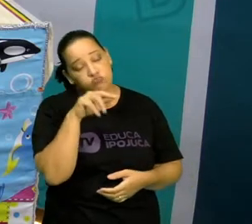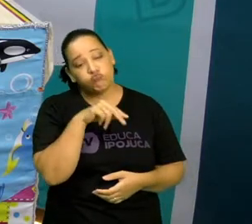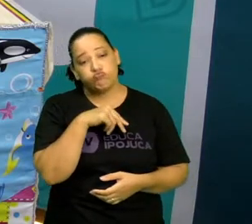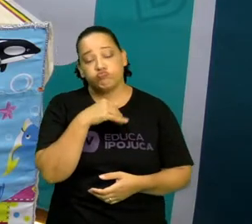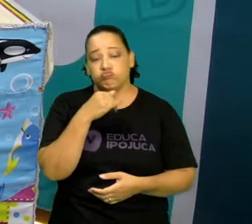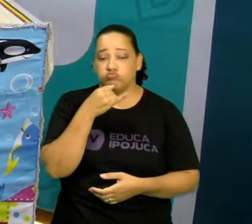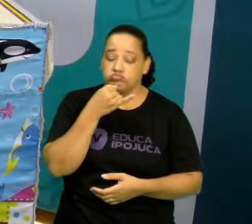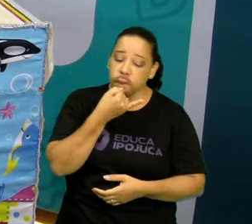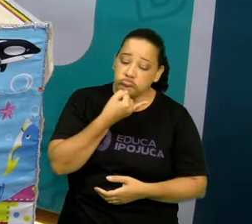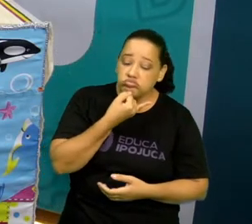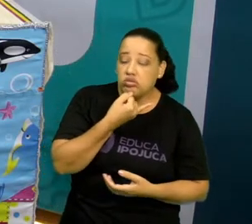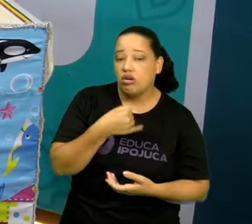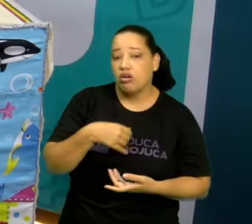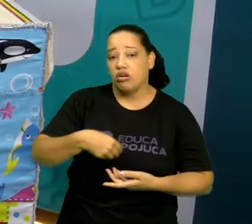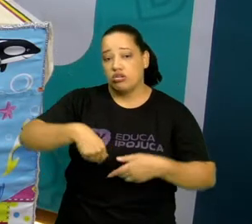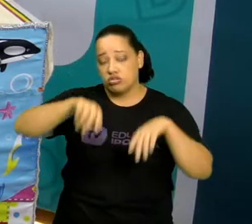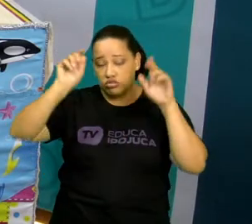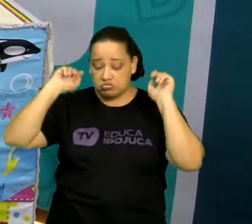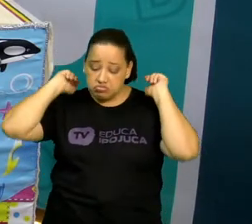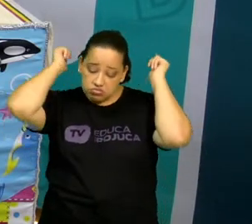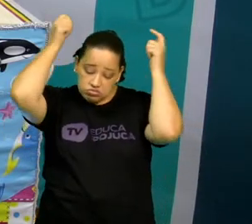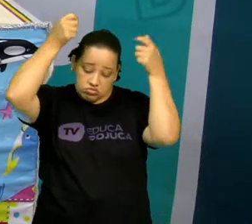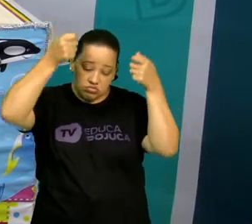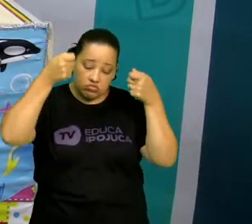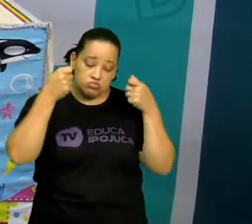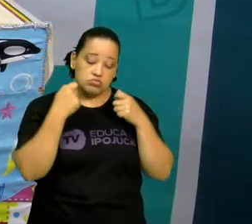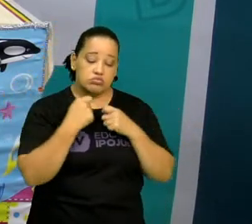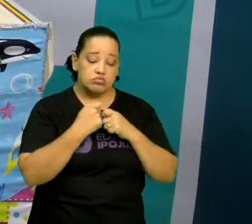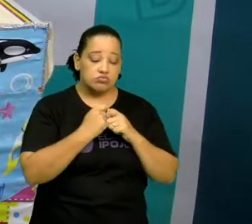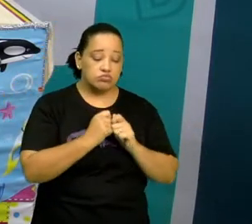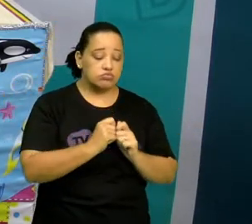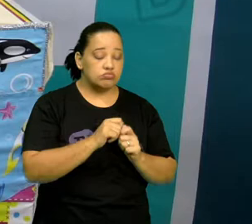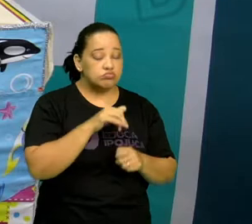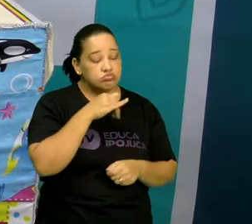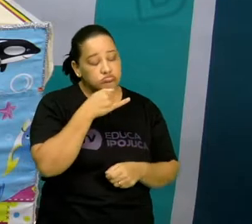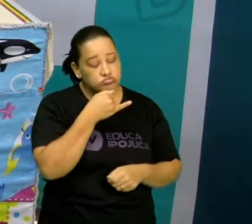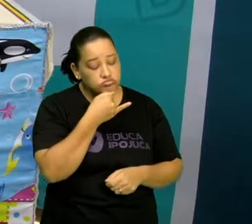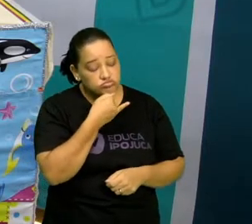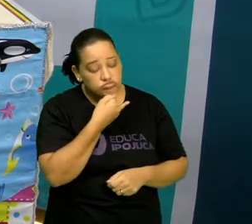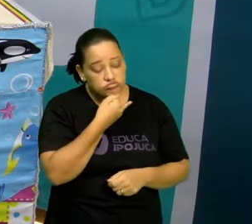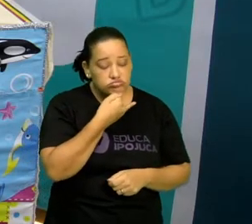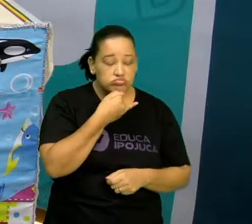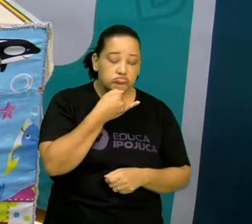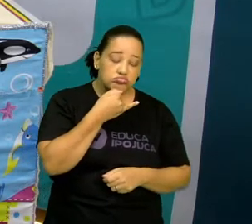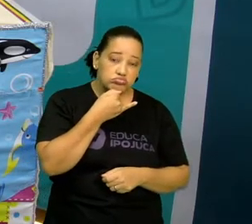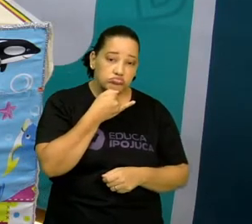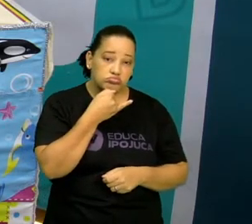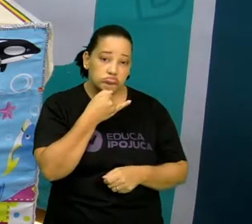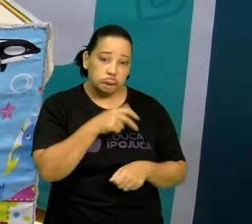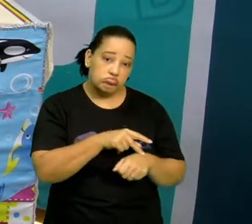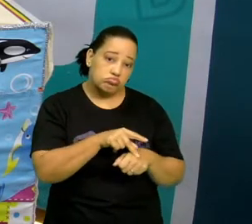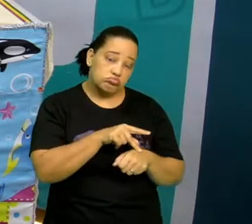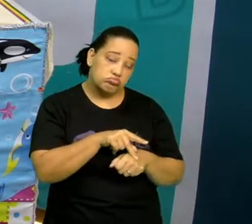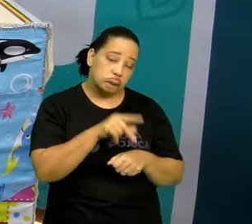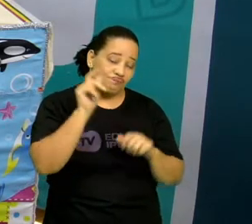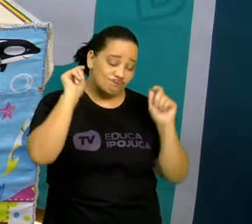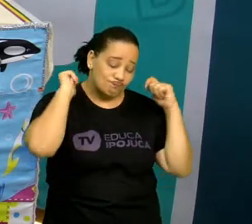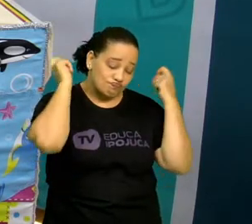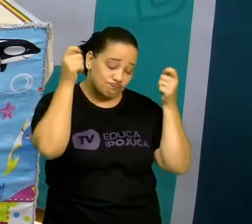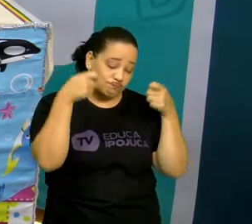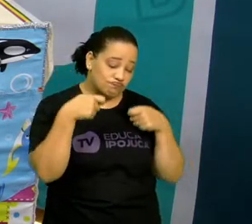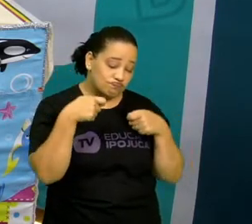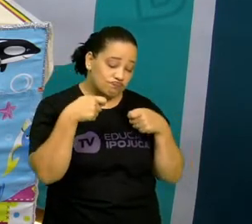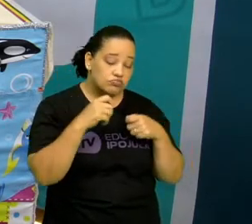foi e colocou aquele véuzinho preto de luto, né, criançada? Tá bom?